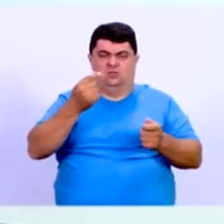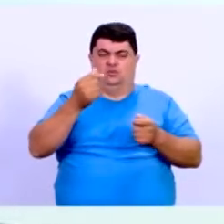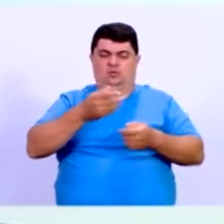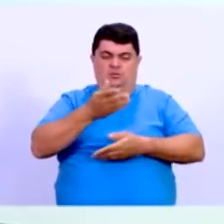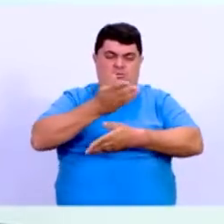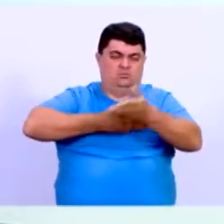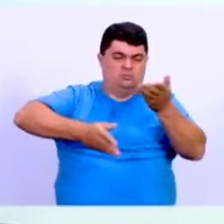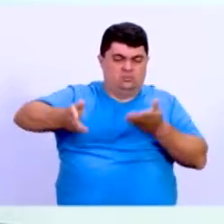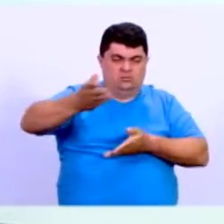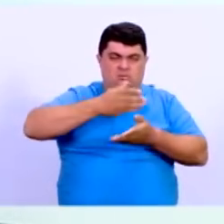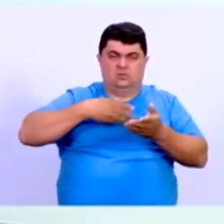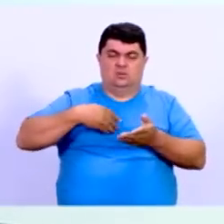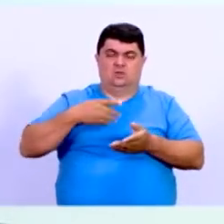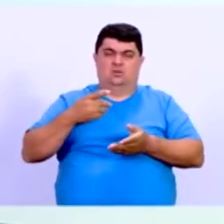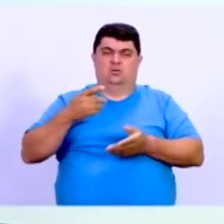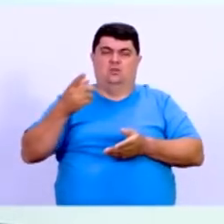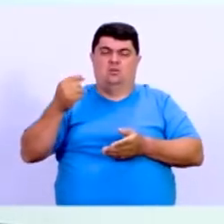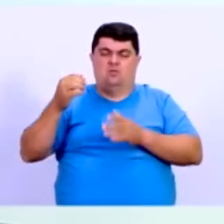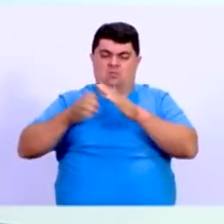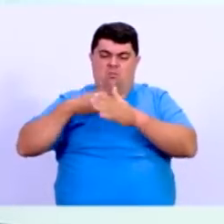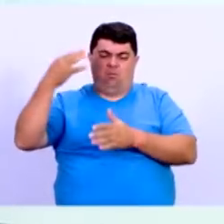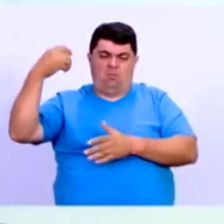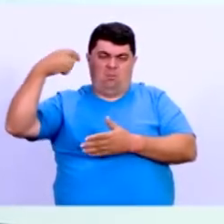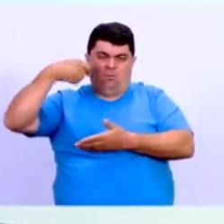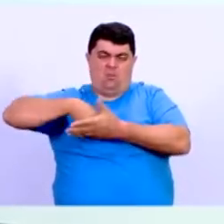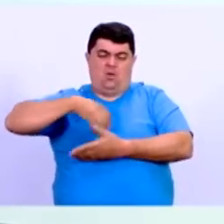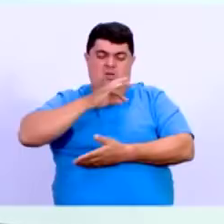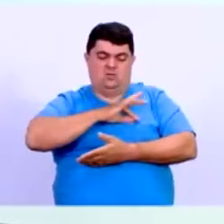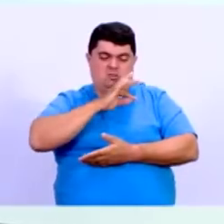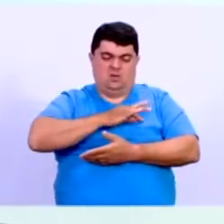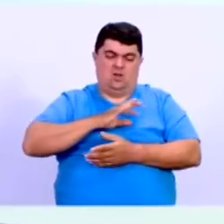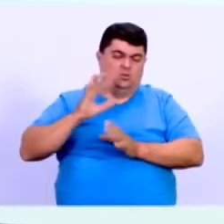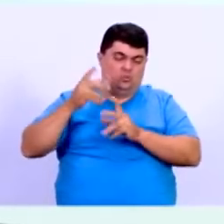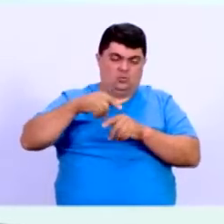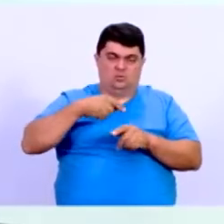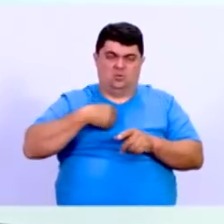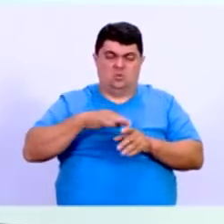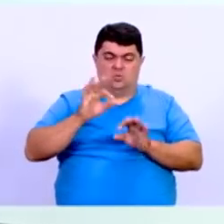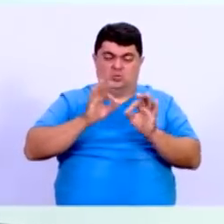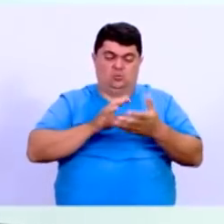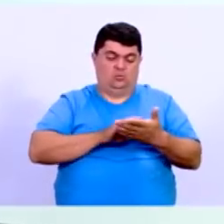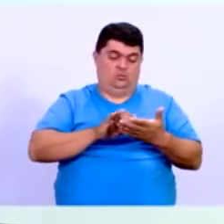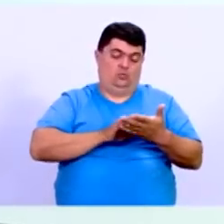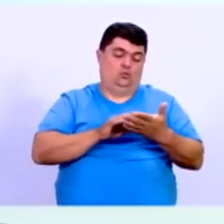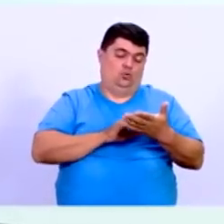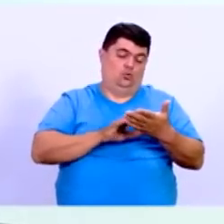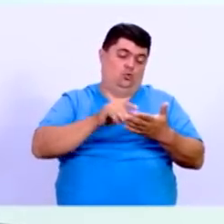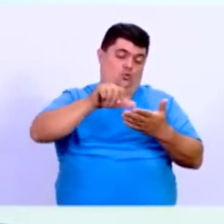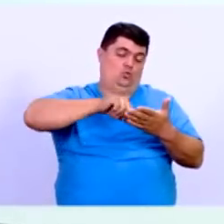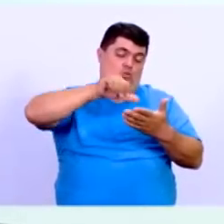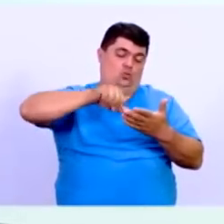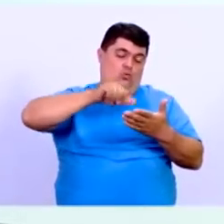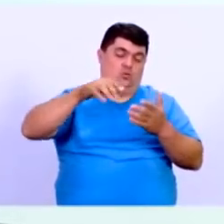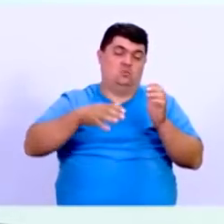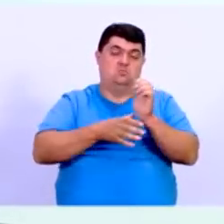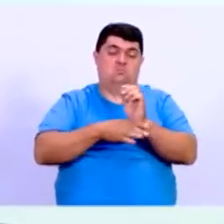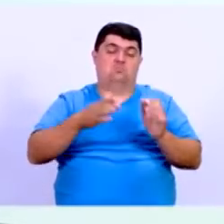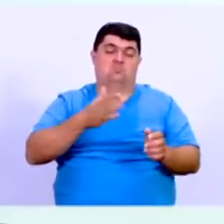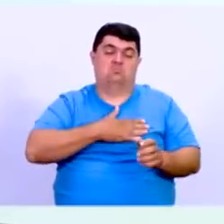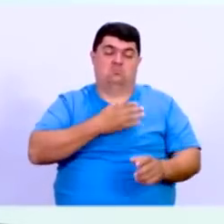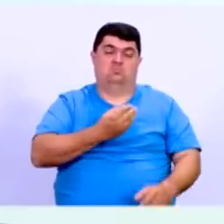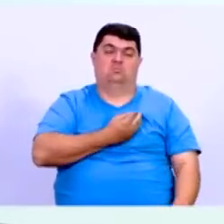dinheiro da empresa na minha conta bancária, faço toda a movimentação bancária pela internet. Traz até mais segurança para mim,